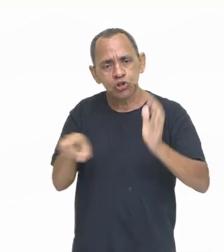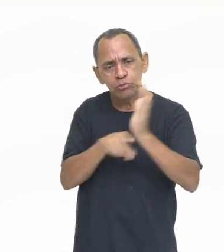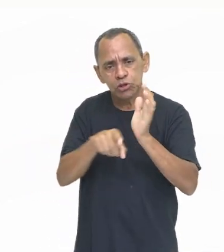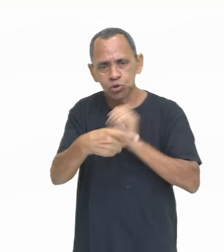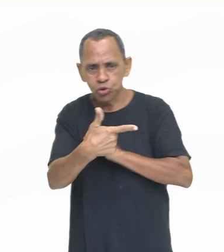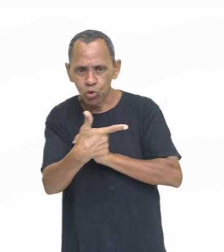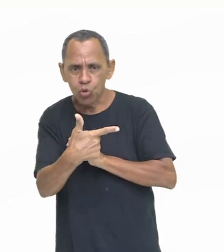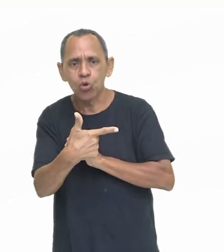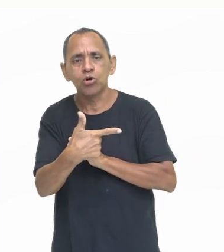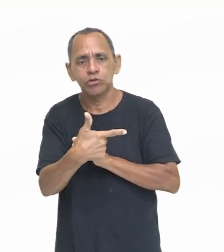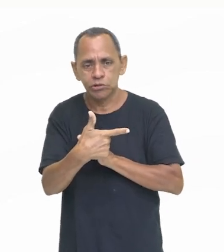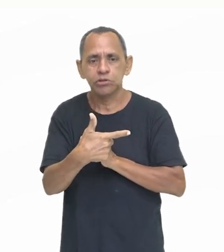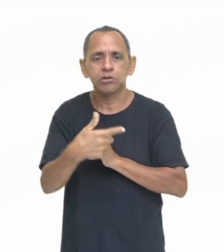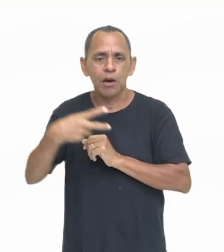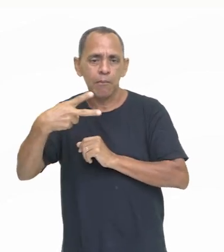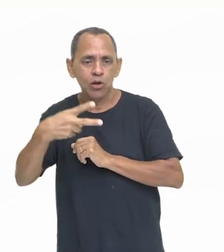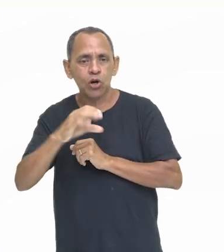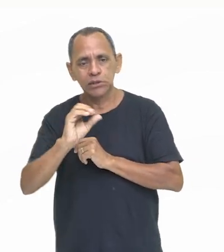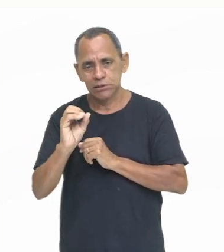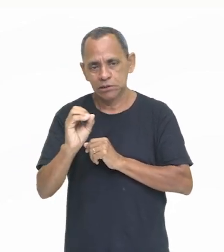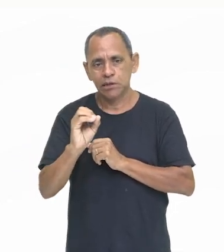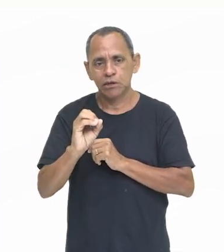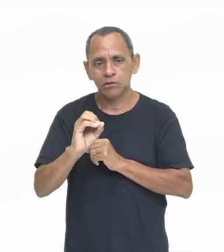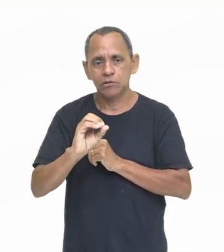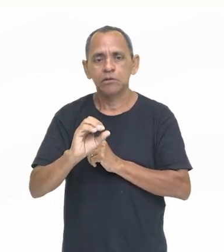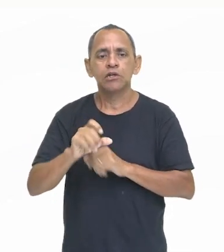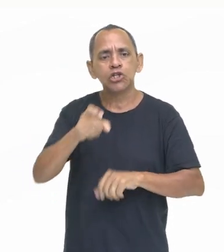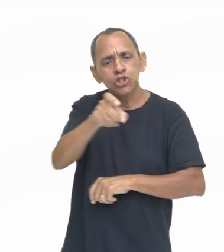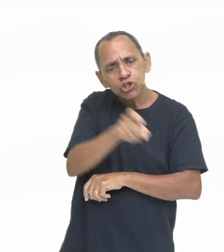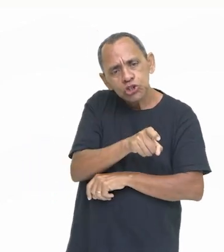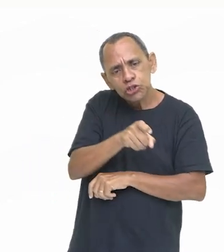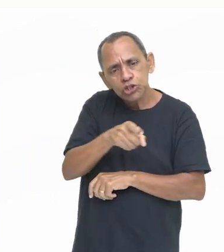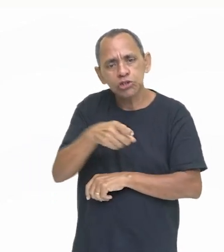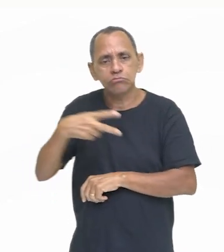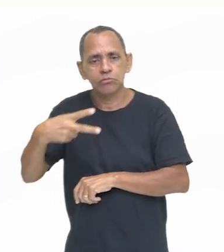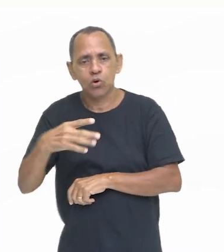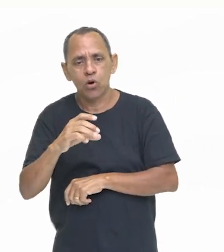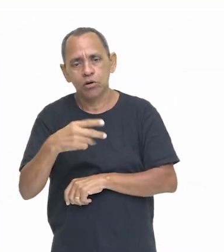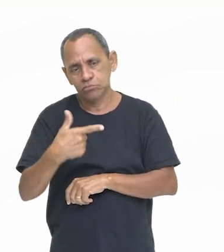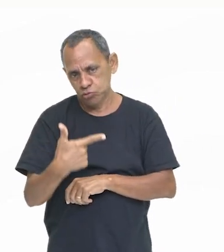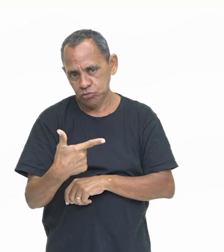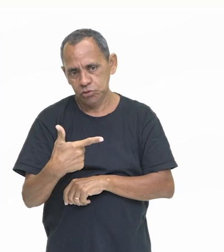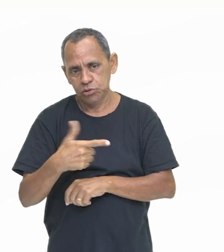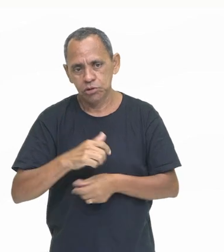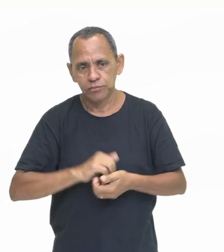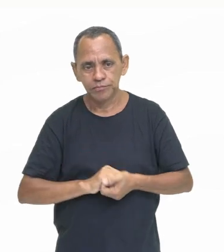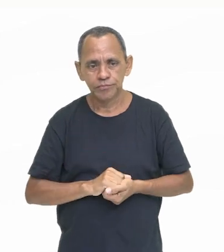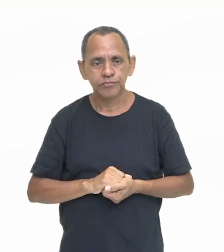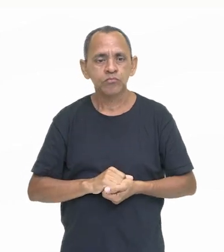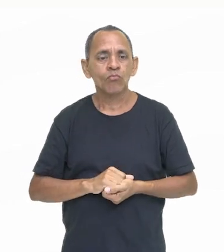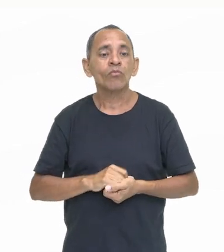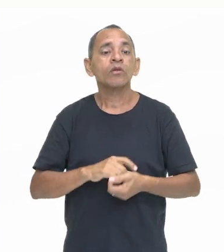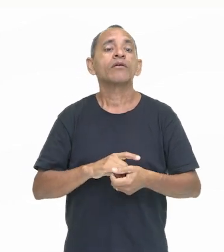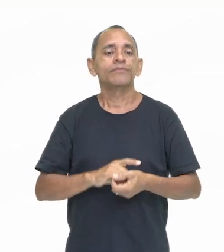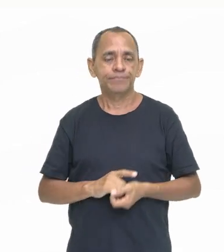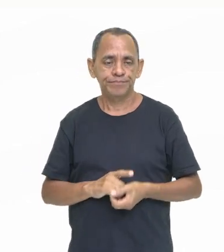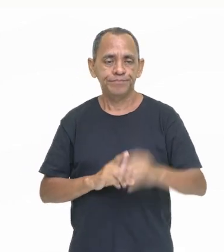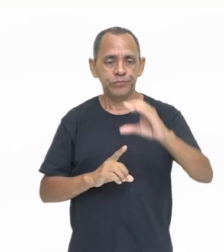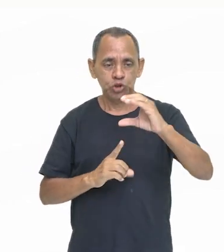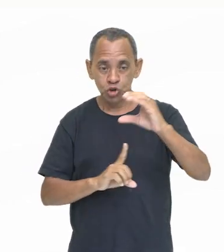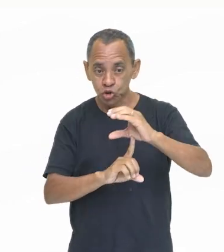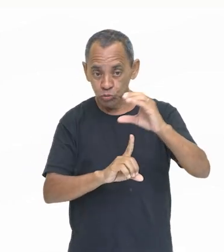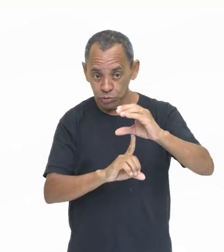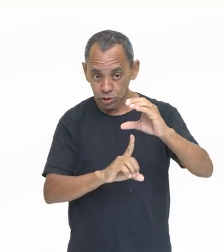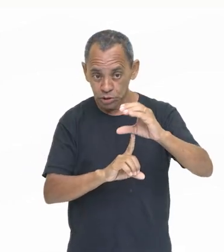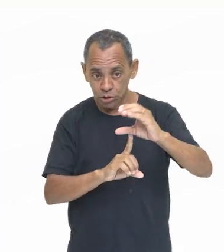seja, x maior do que 2. Então, na hora de escrever o nosso domínio da função, a gente pode escrever dessa forma